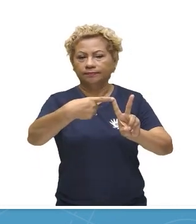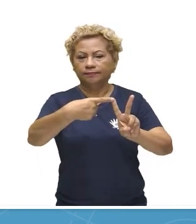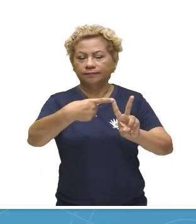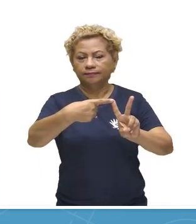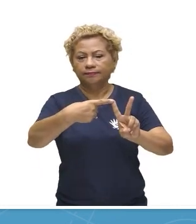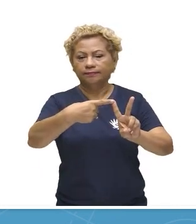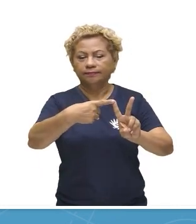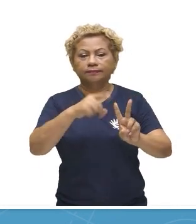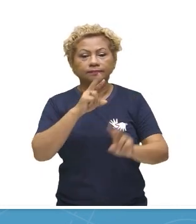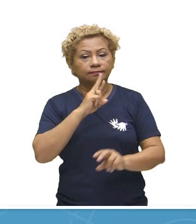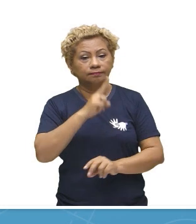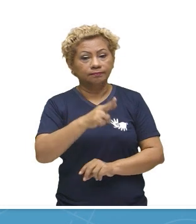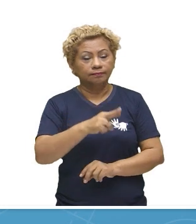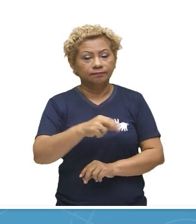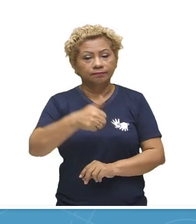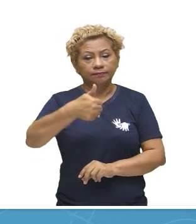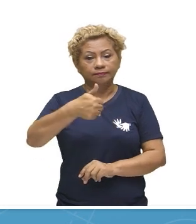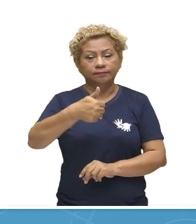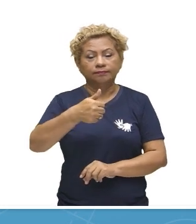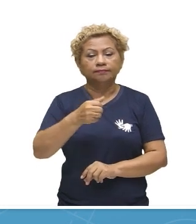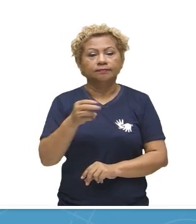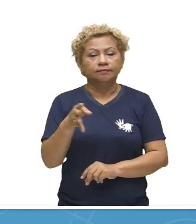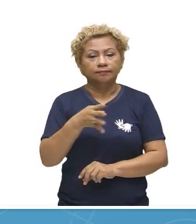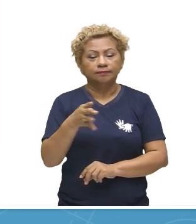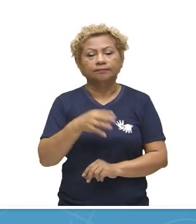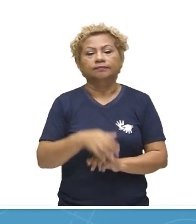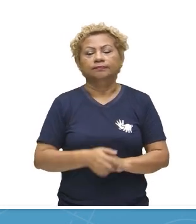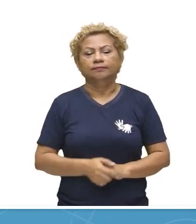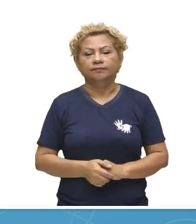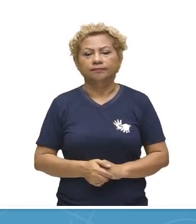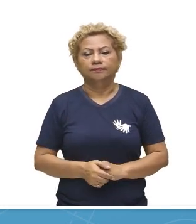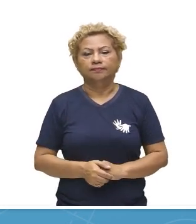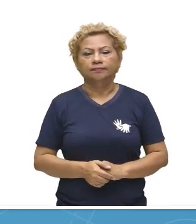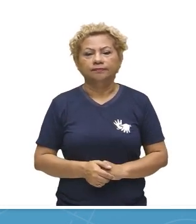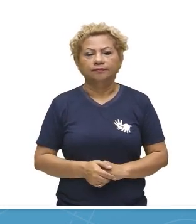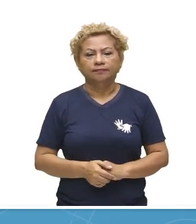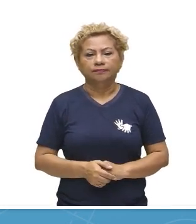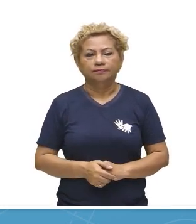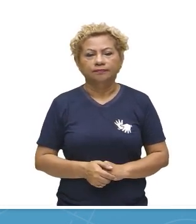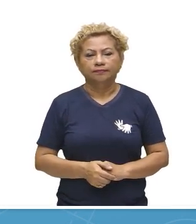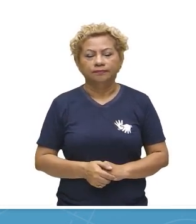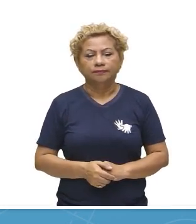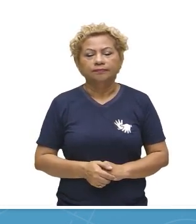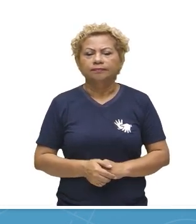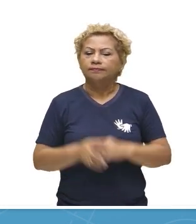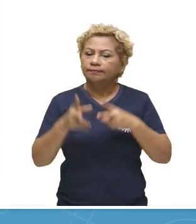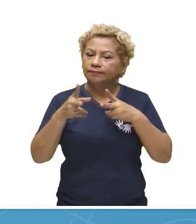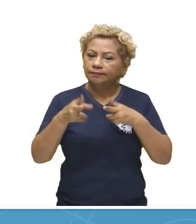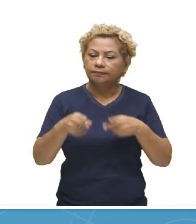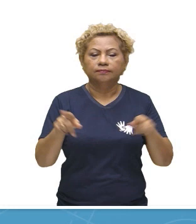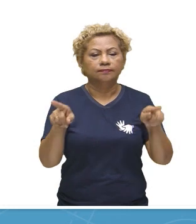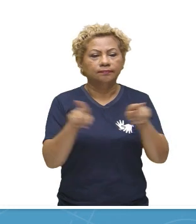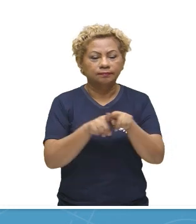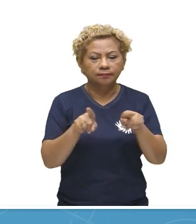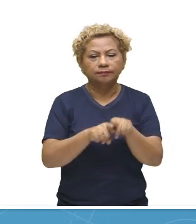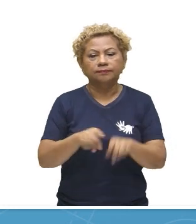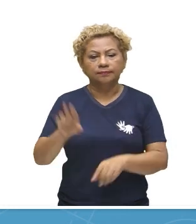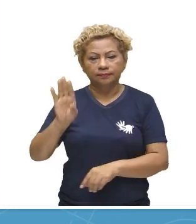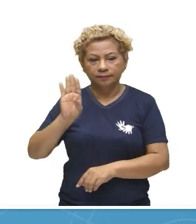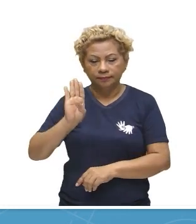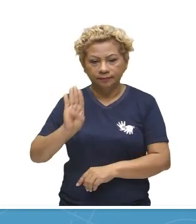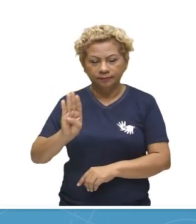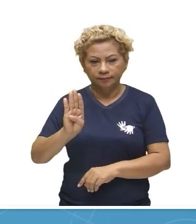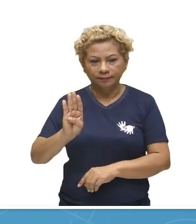144. E aí o mesmo eu vou ter para os outros exemplos. Veja só, no raiz quadrada de 225, fazendo a